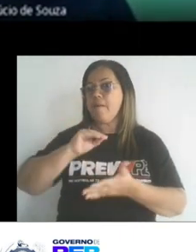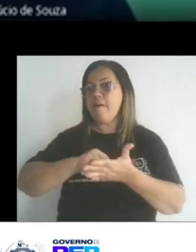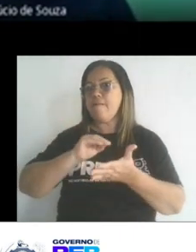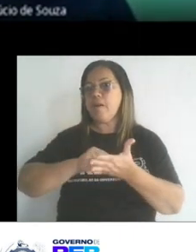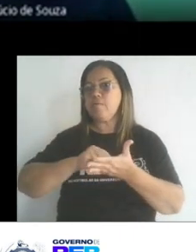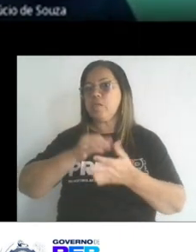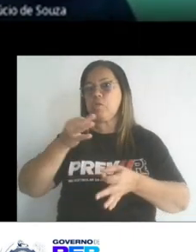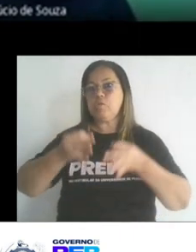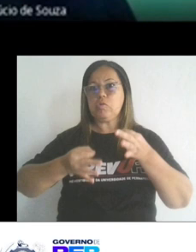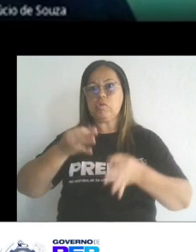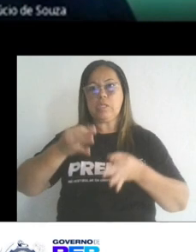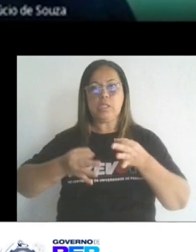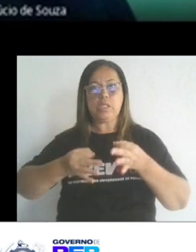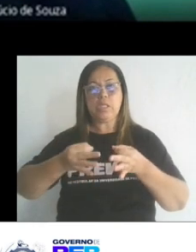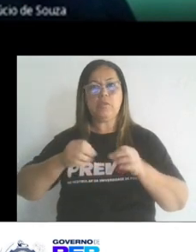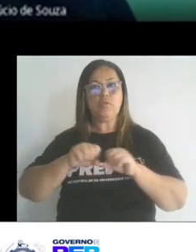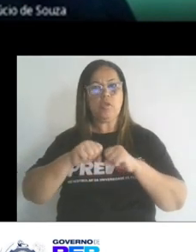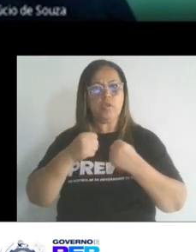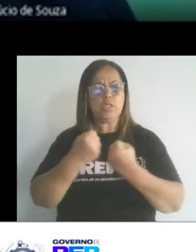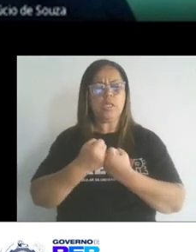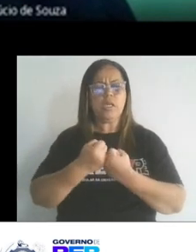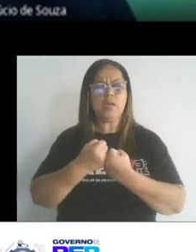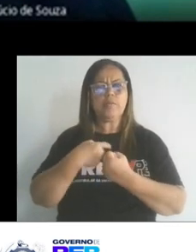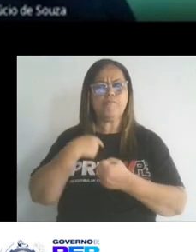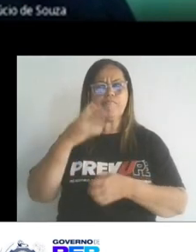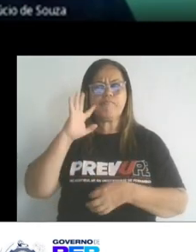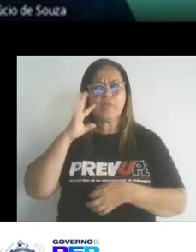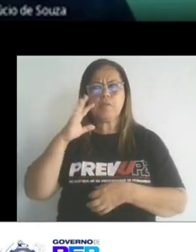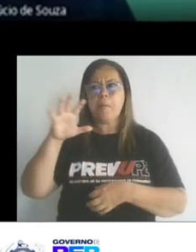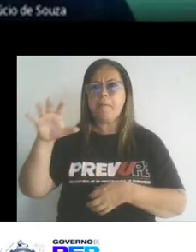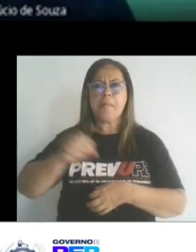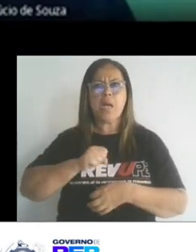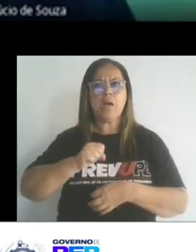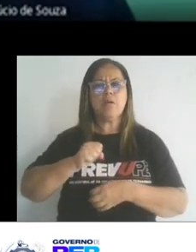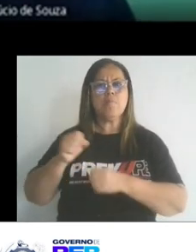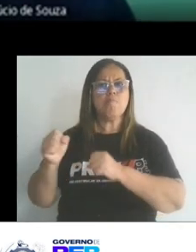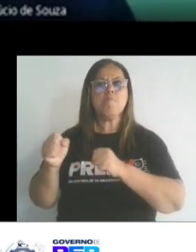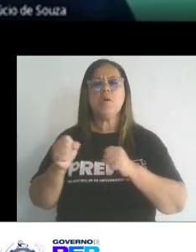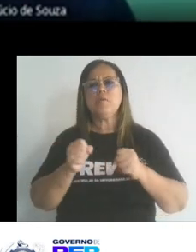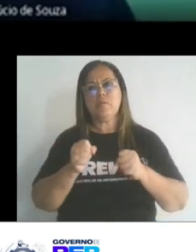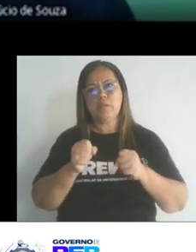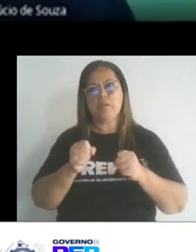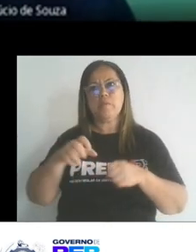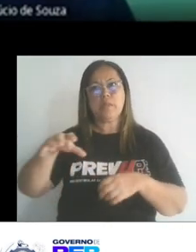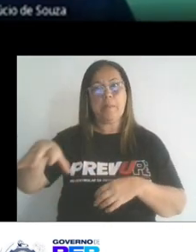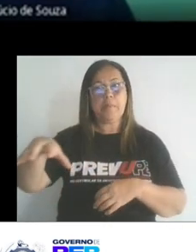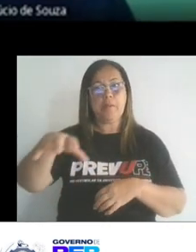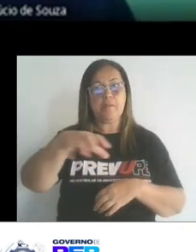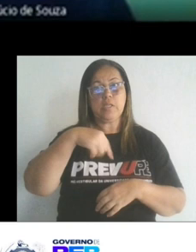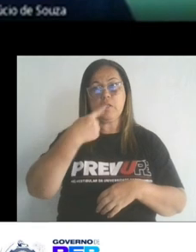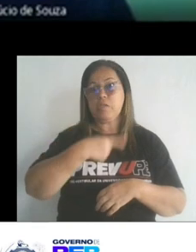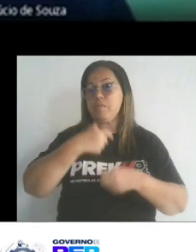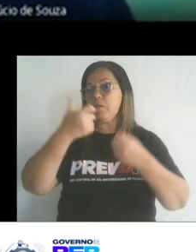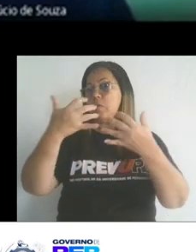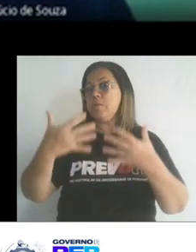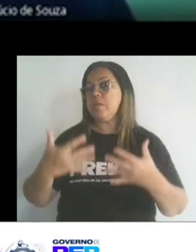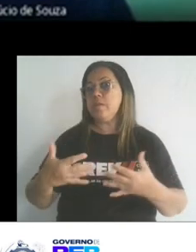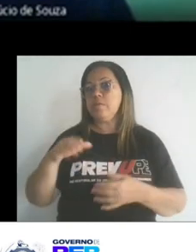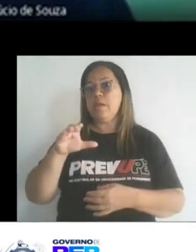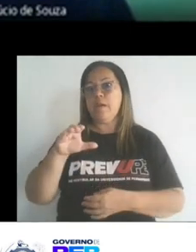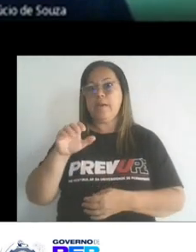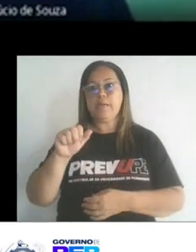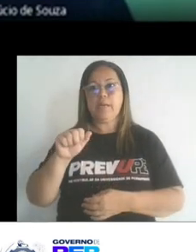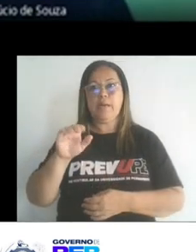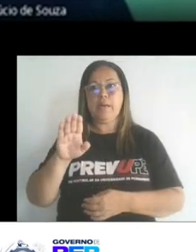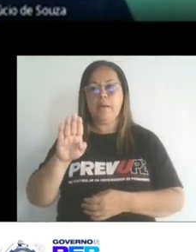social que era o vítimo mas decidiram tomar o poder na província nós estamos falando aí da cabanagem